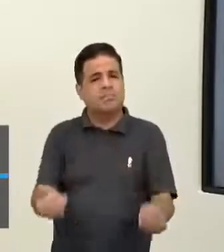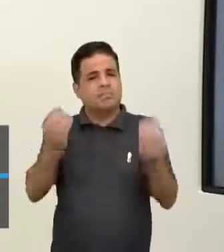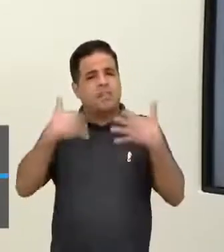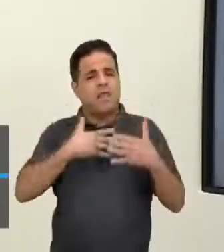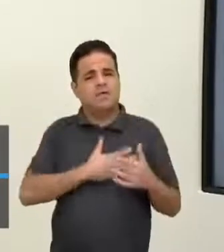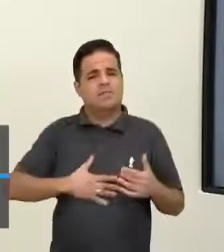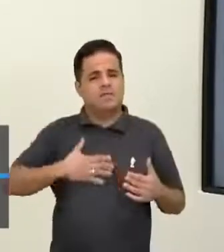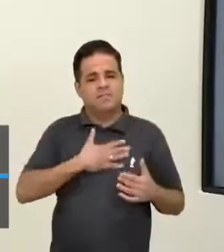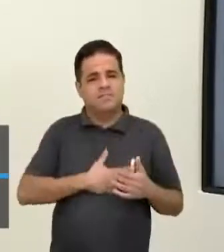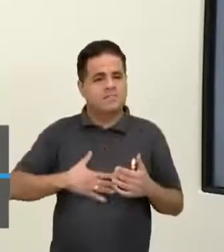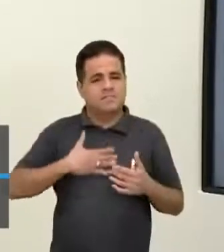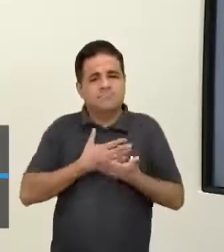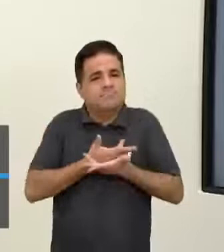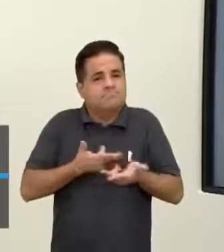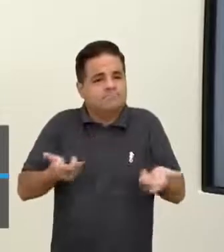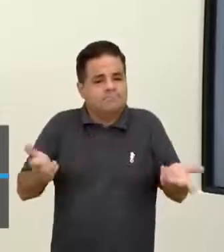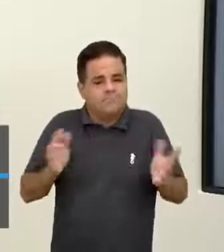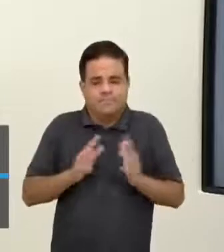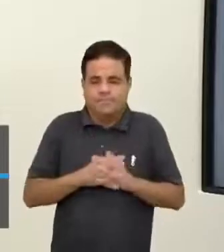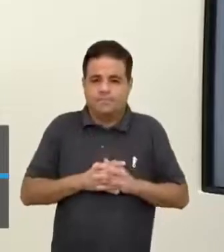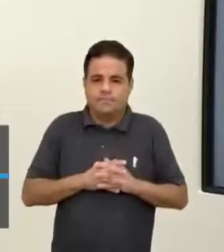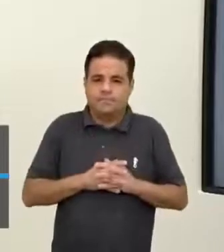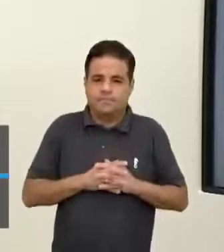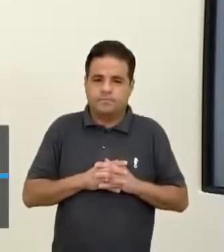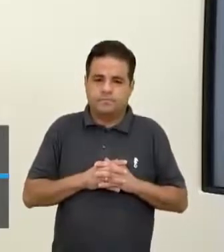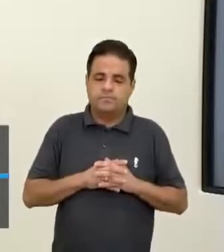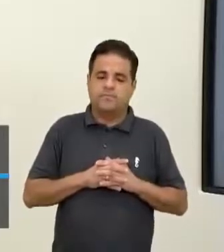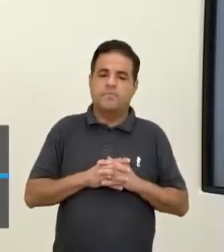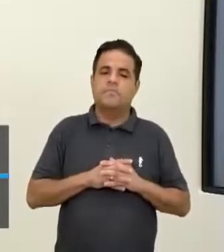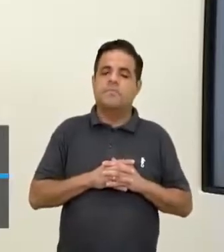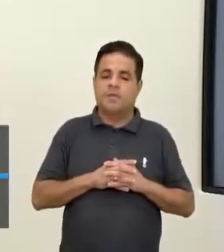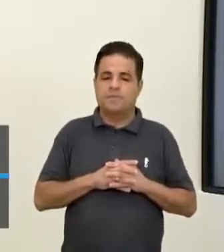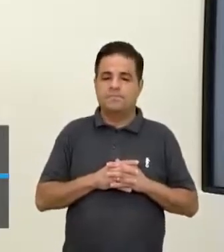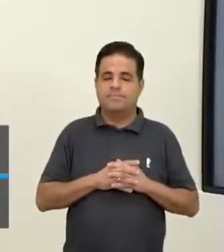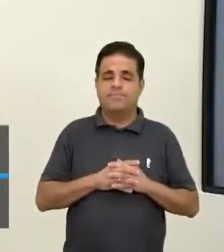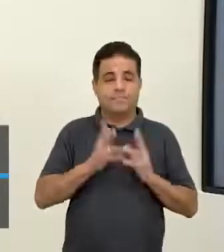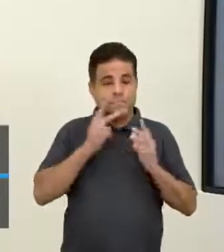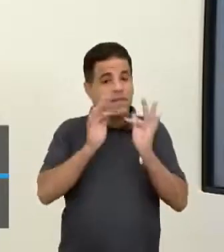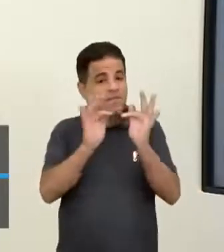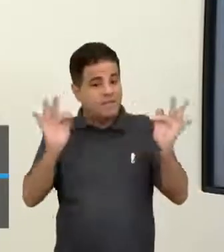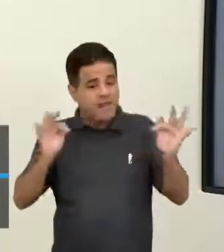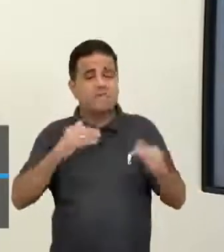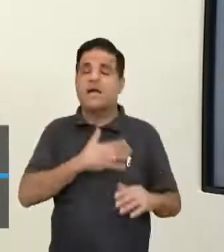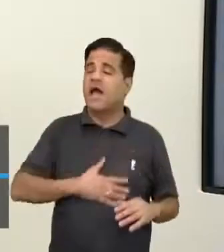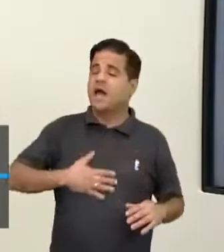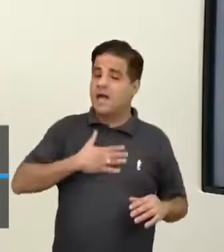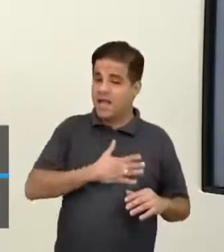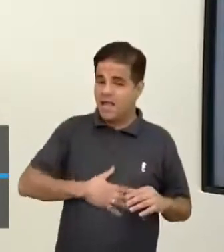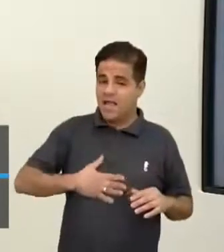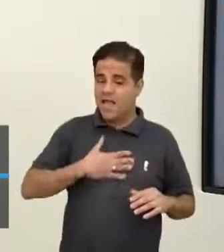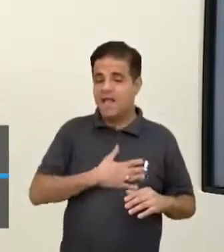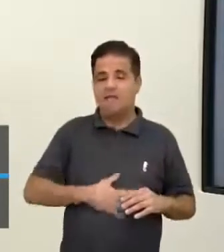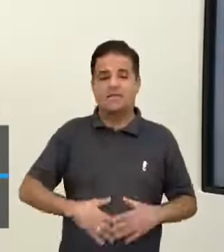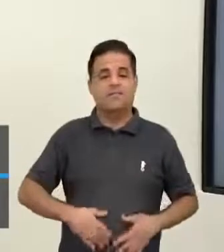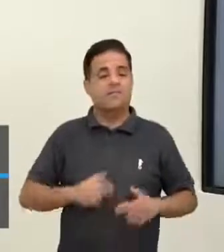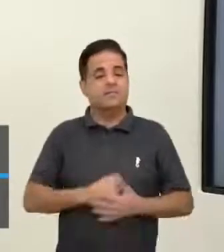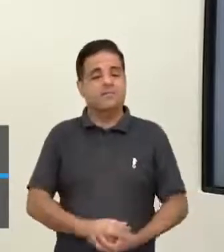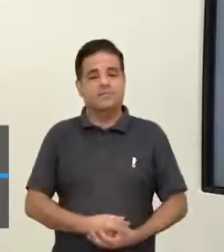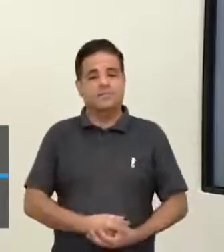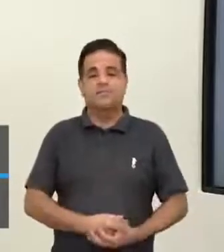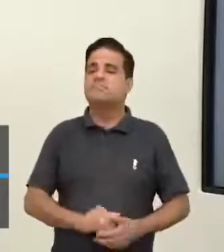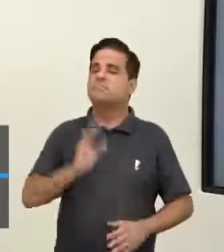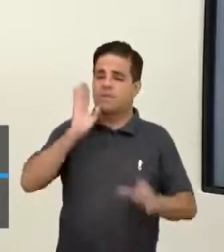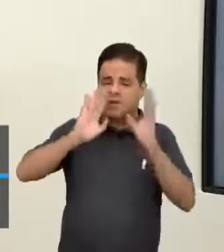satisfação, agradável. Muito bom. Muito bom. Quando a frase agrada... A Maria Vitória. Legal